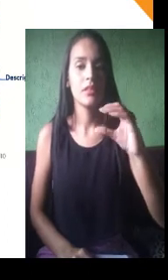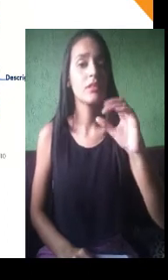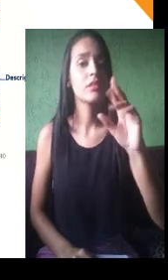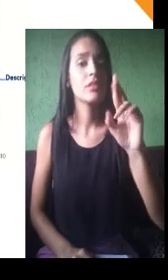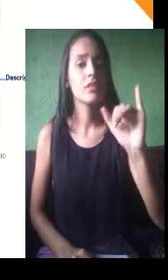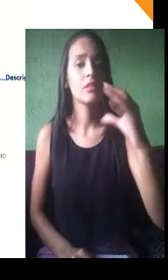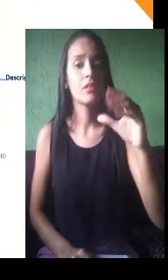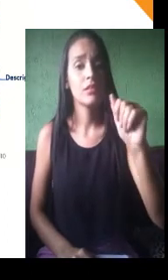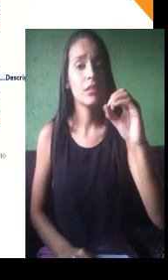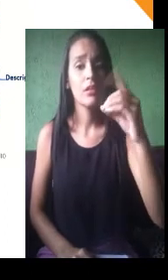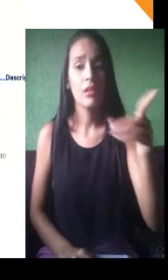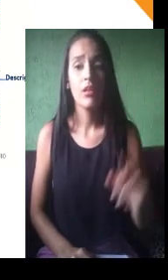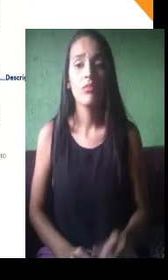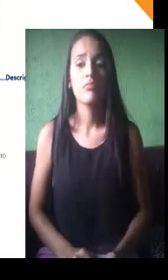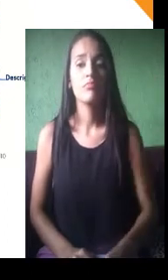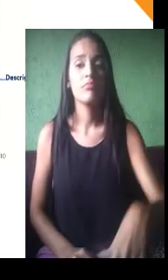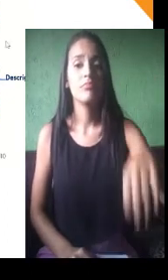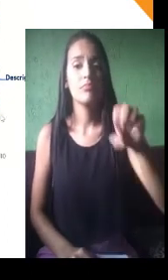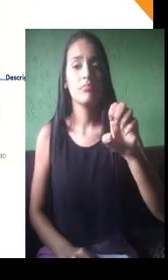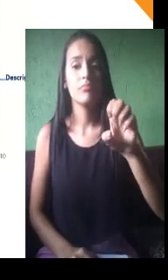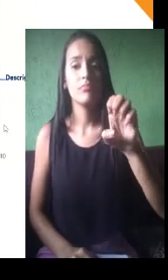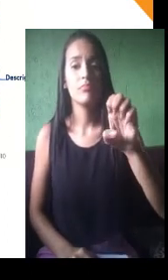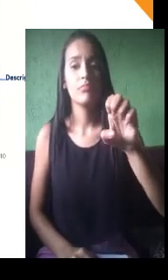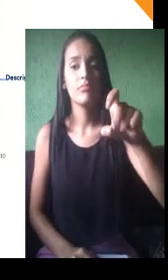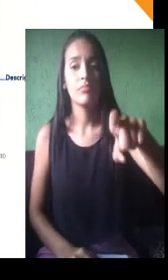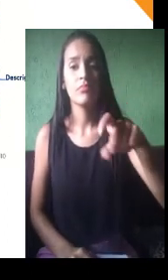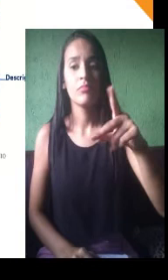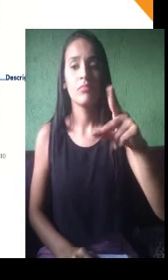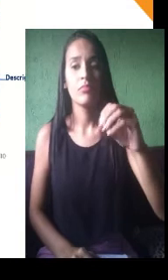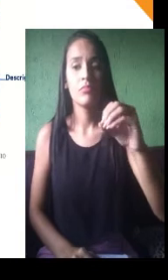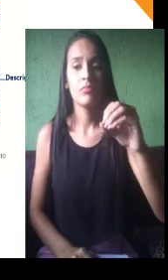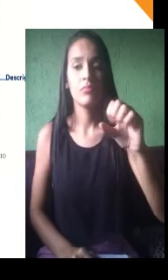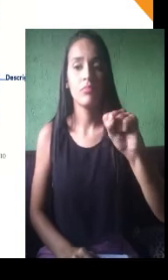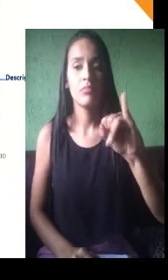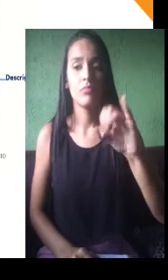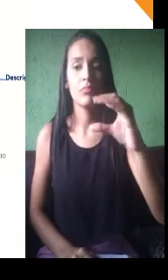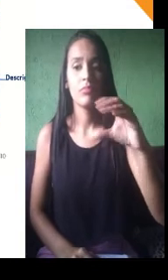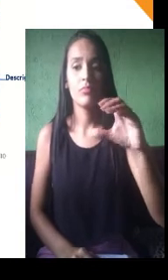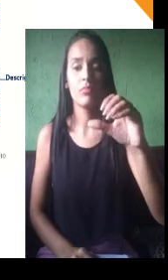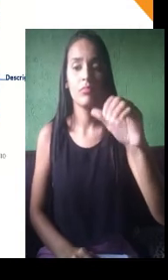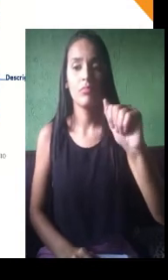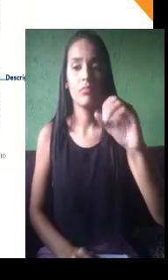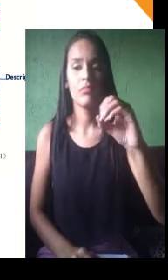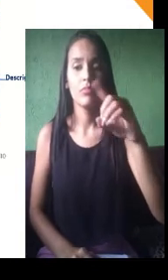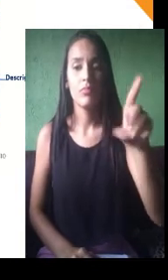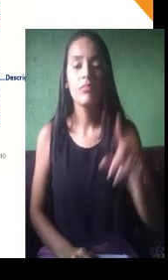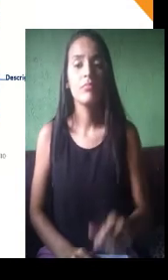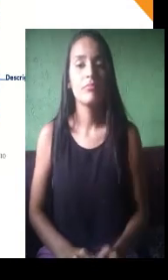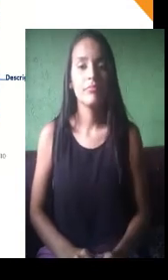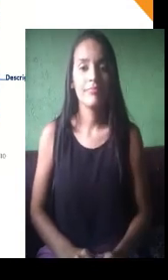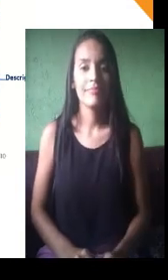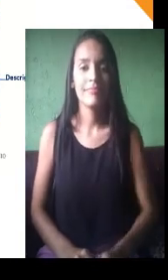enciclopédio, com base em sequências, predominantemente expositivas, e sequência, e uma